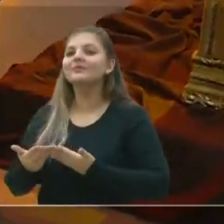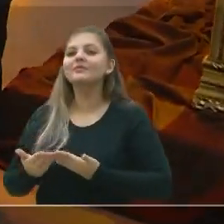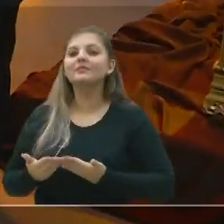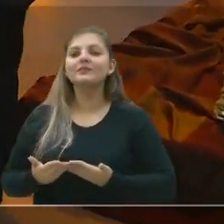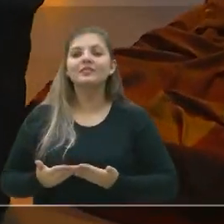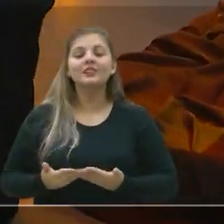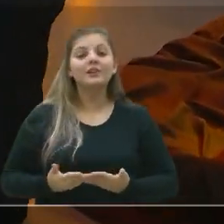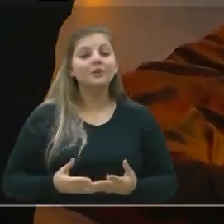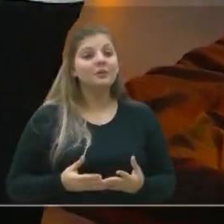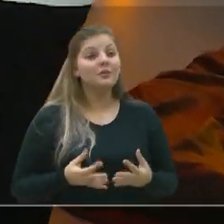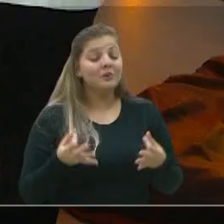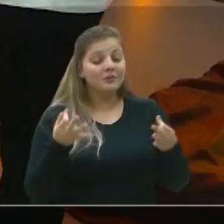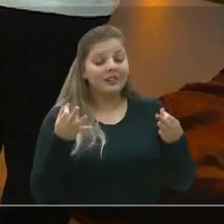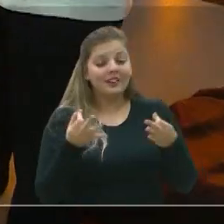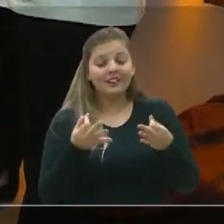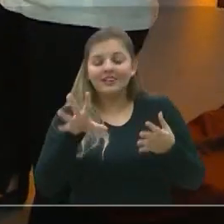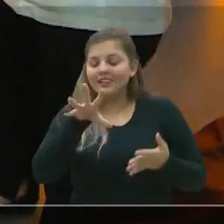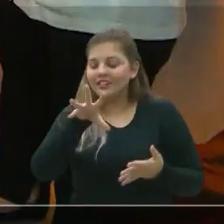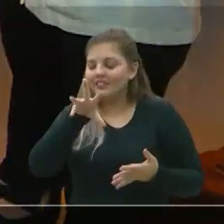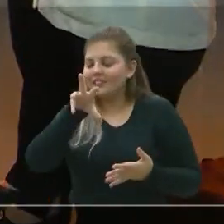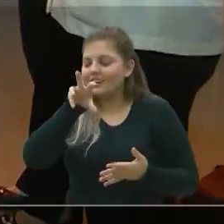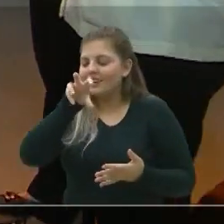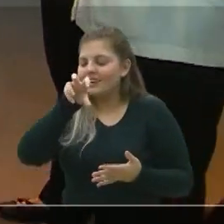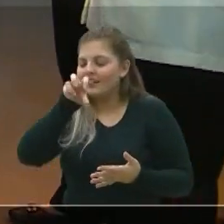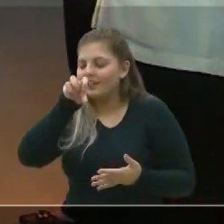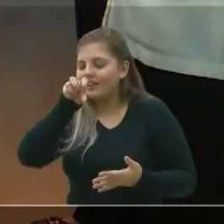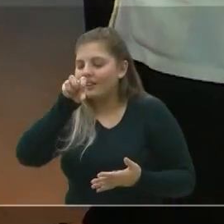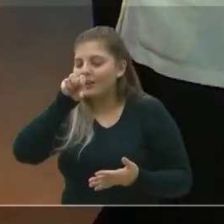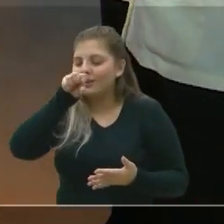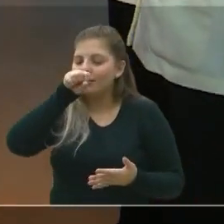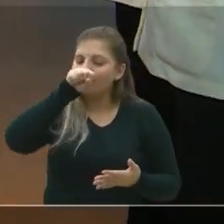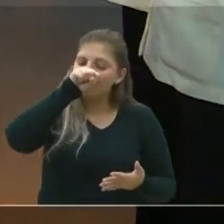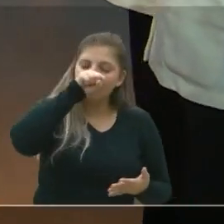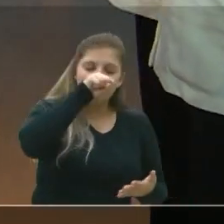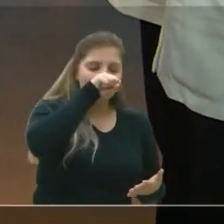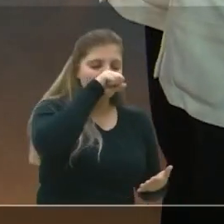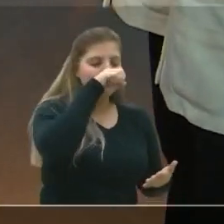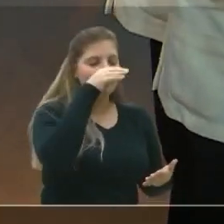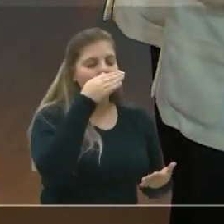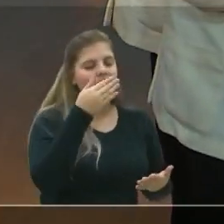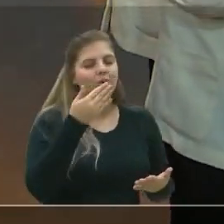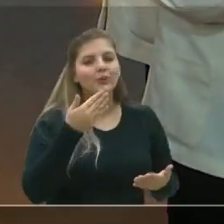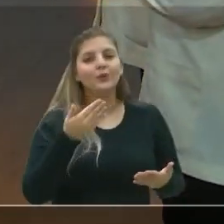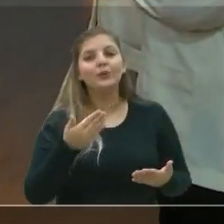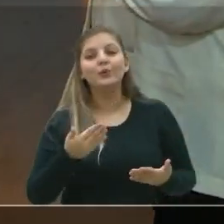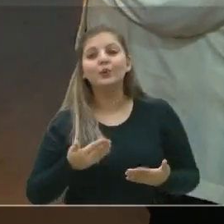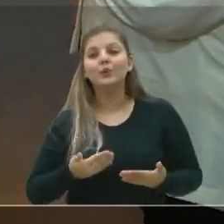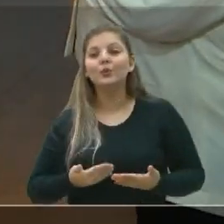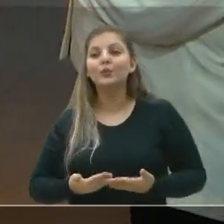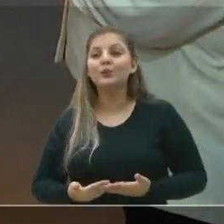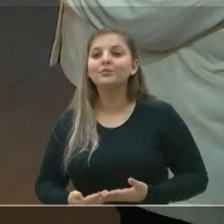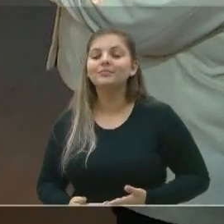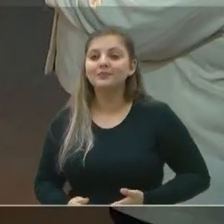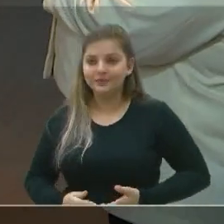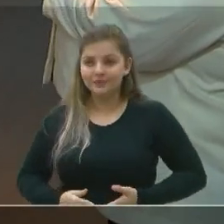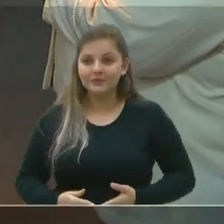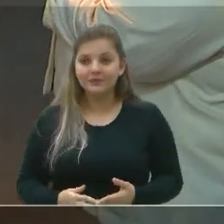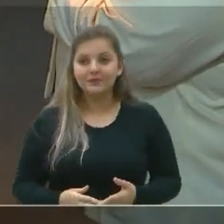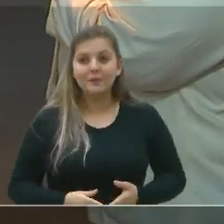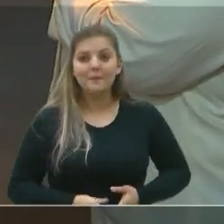Tão certo como o ar que eu respiro.